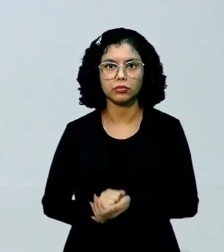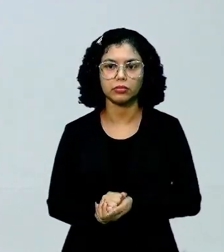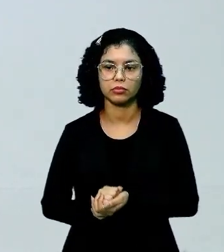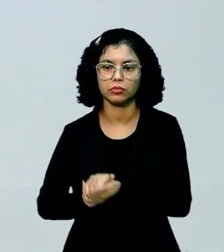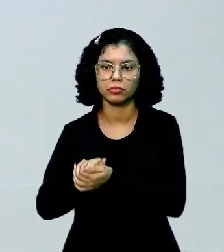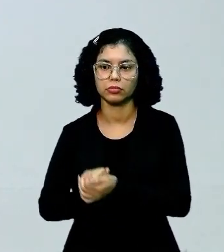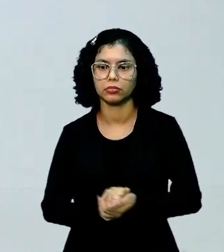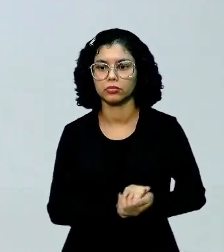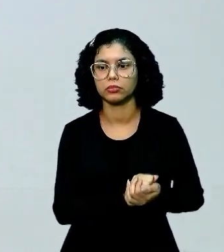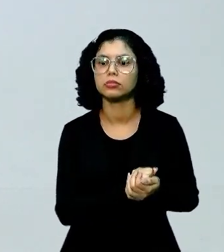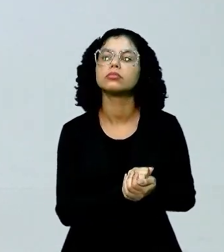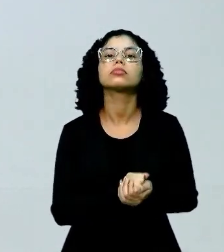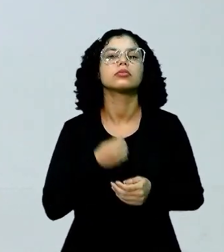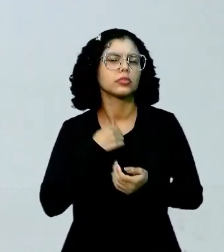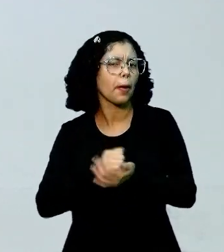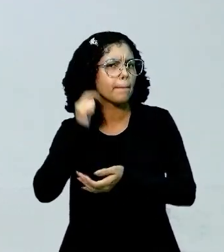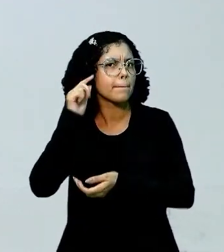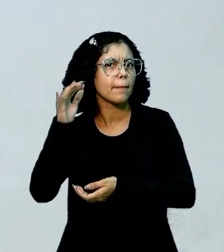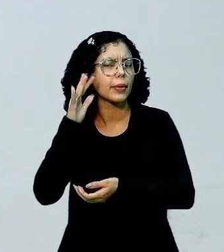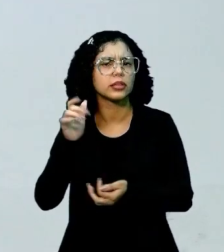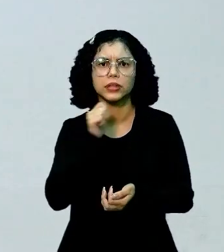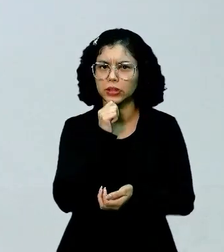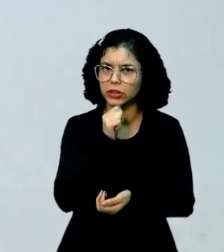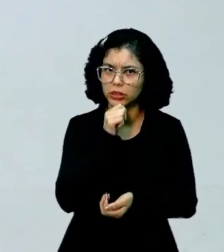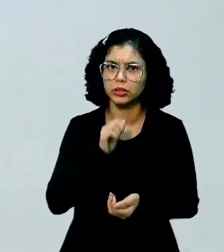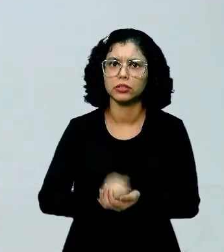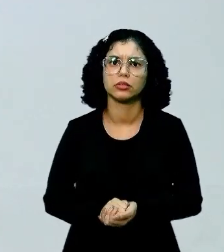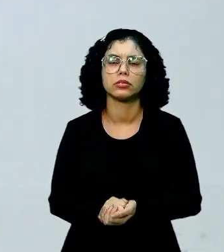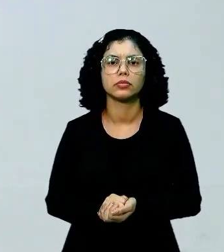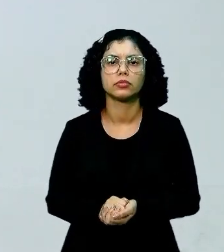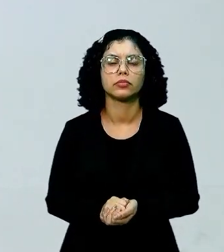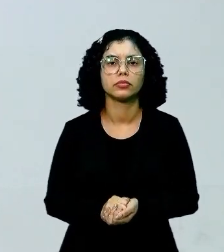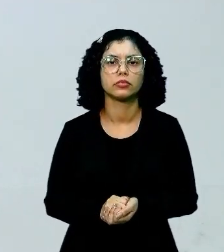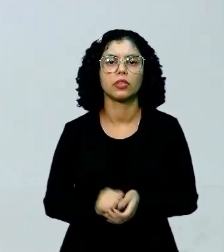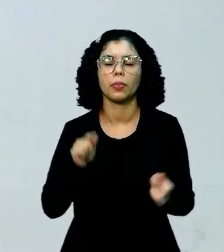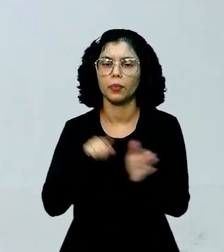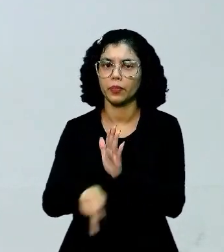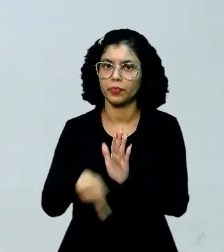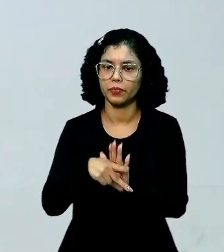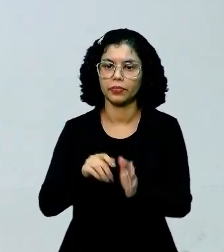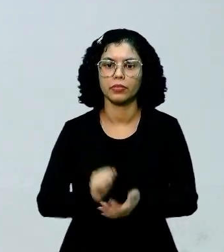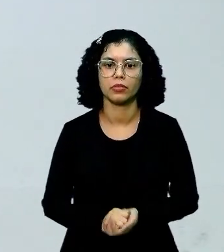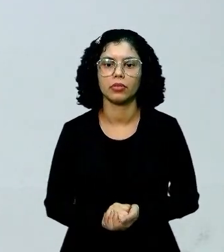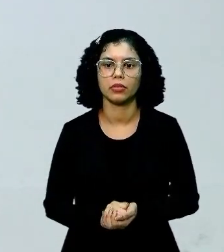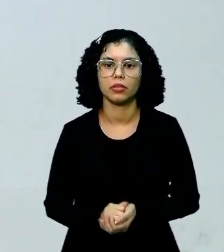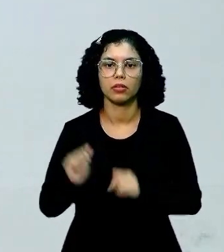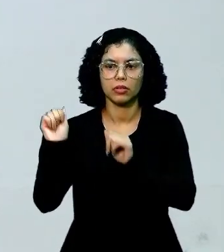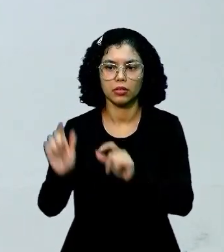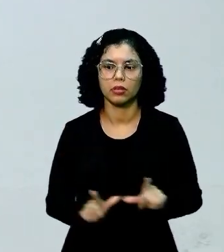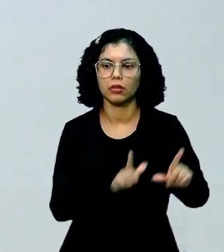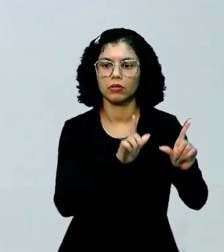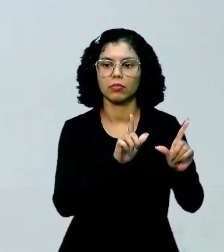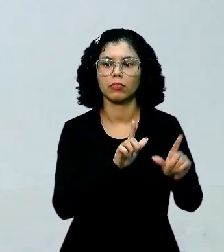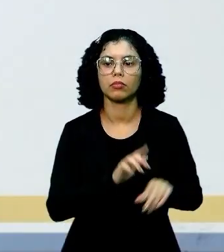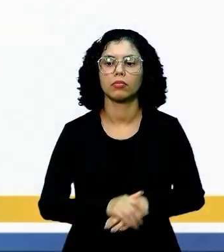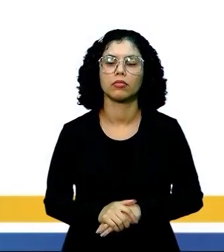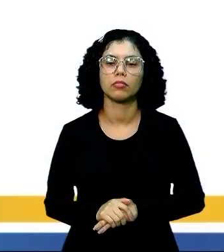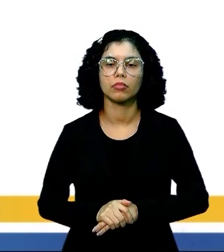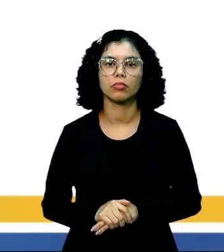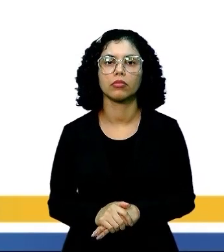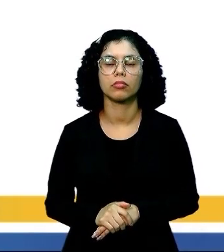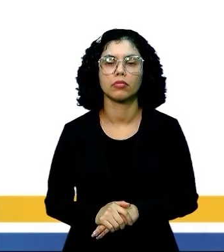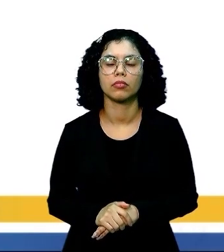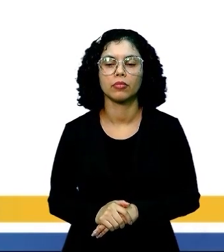faz com que você reflita aí, né? Acerca de uma determinada questão. Vamos lá, galera, slide na tela.